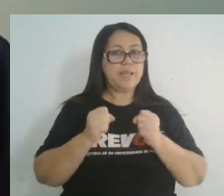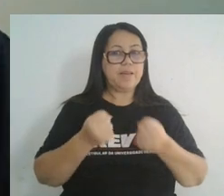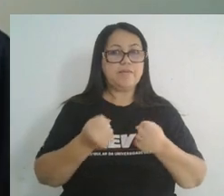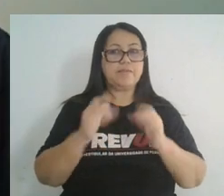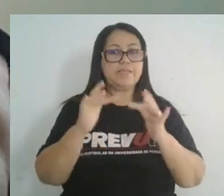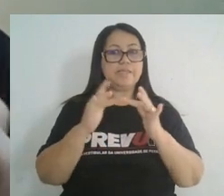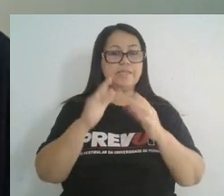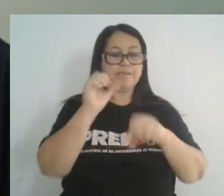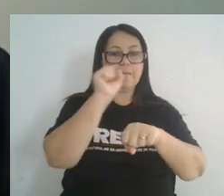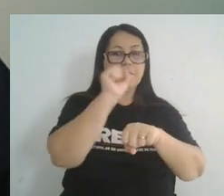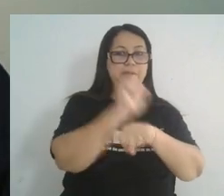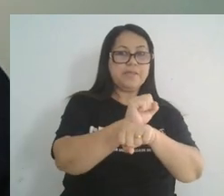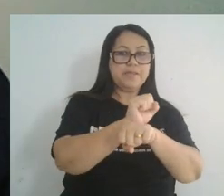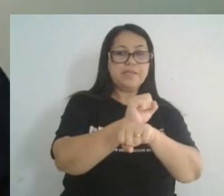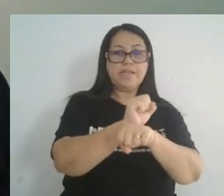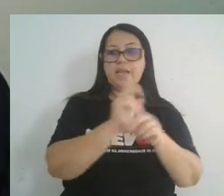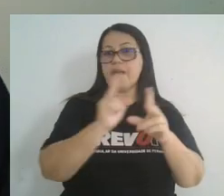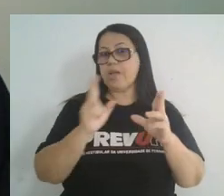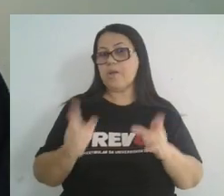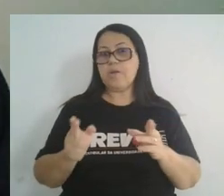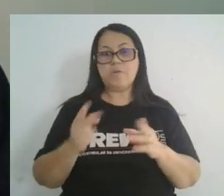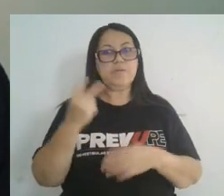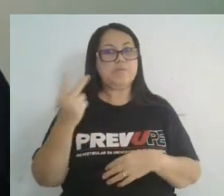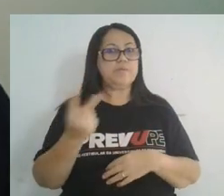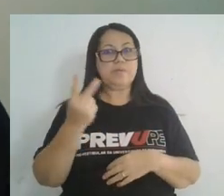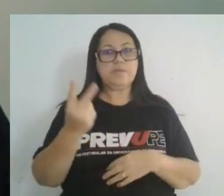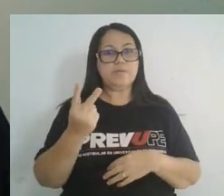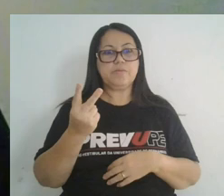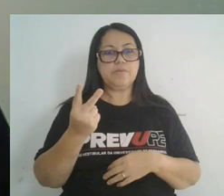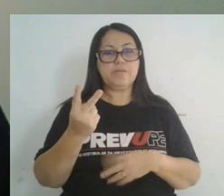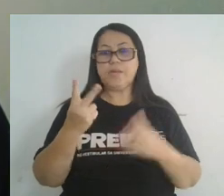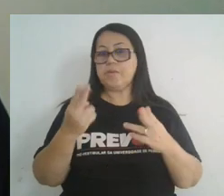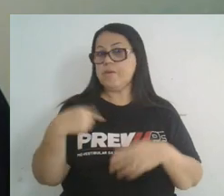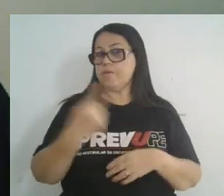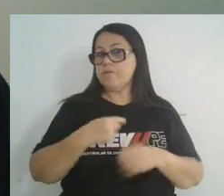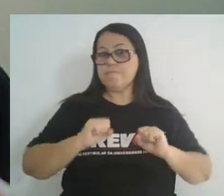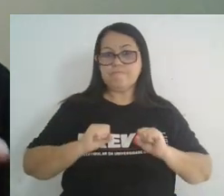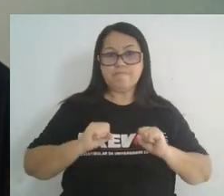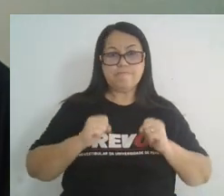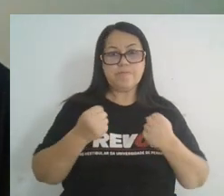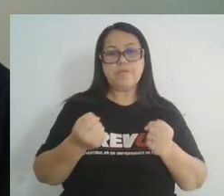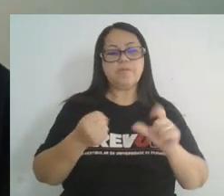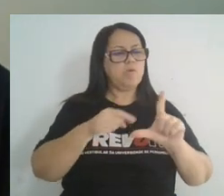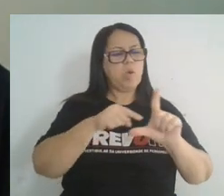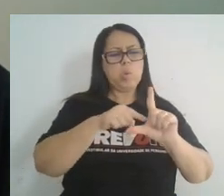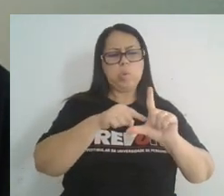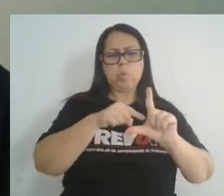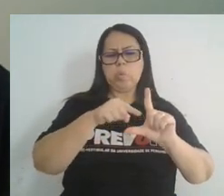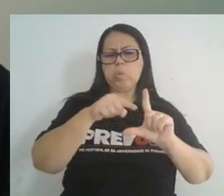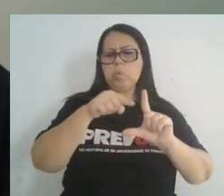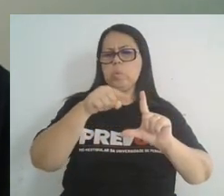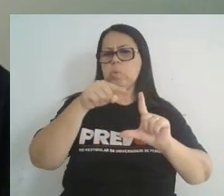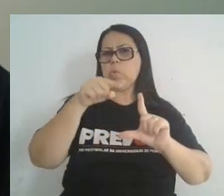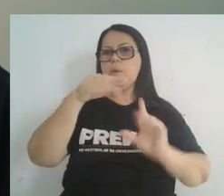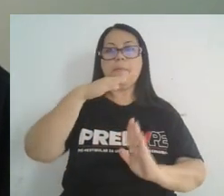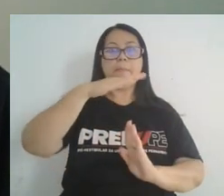atrito estática é igual em magnitude à força que nós estamos aplicando, até que essa reta sobe